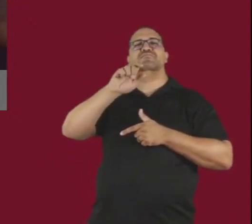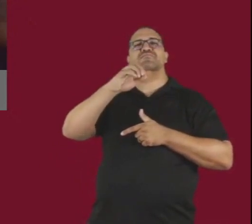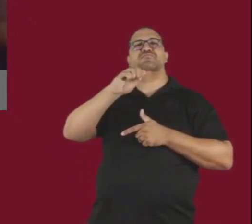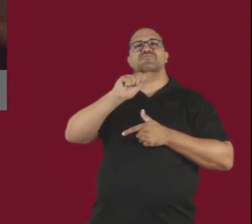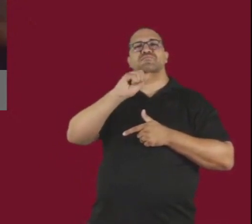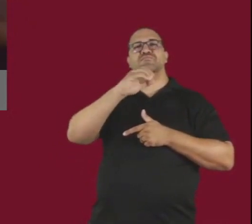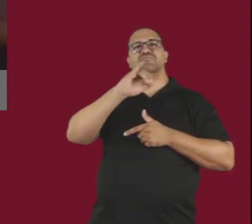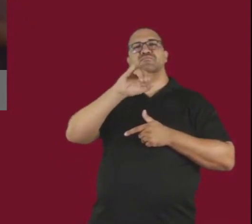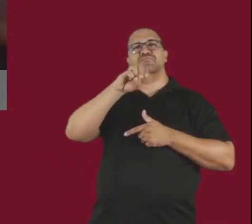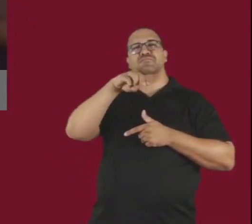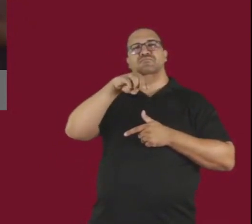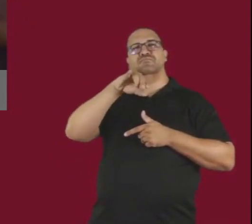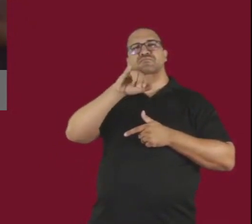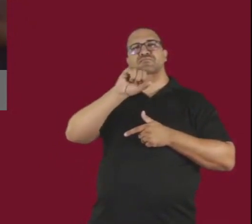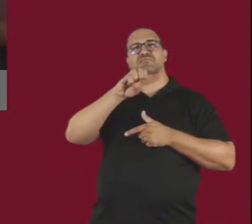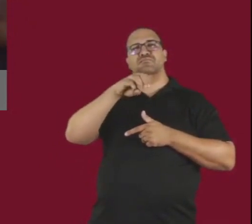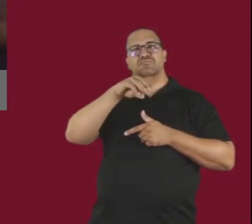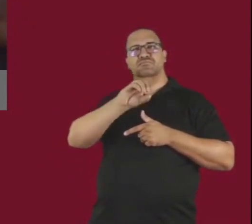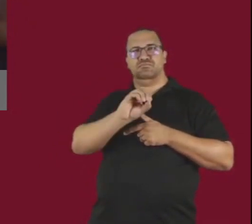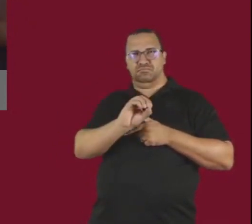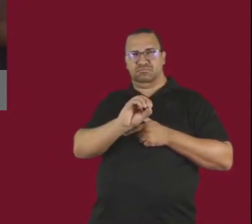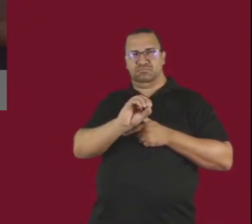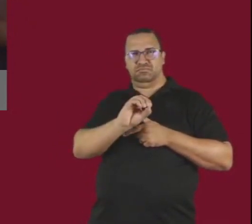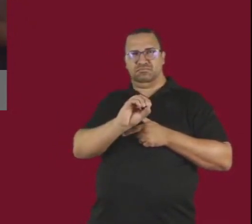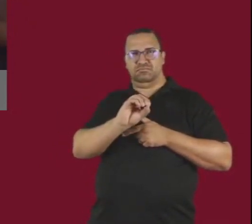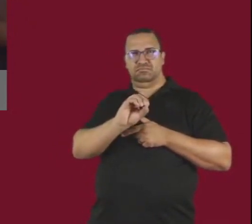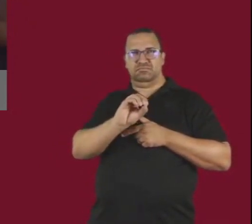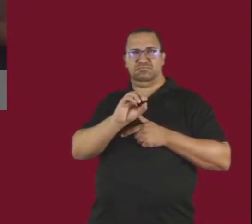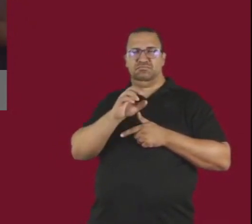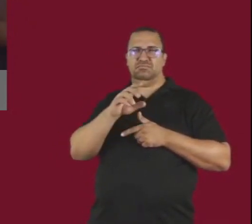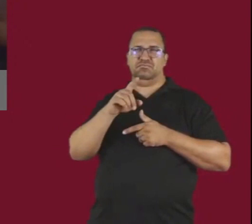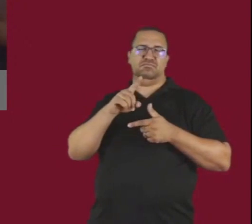se popularizou por conta de Trump,